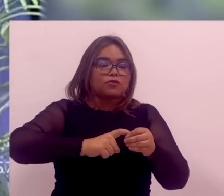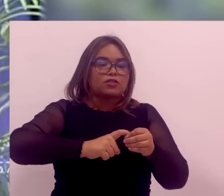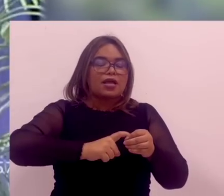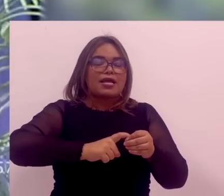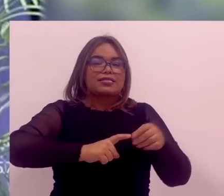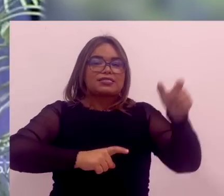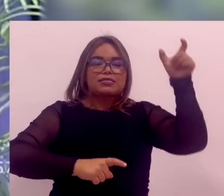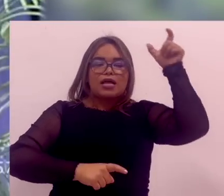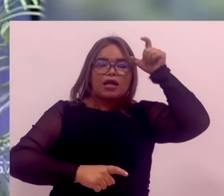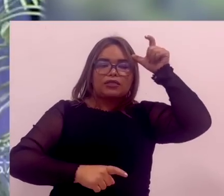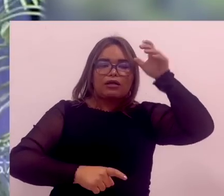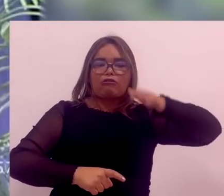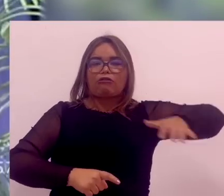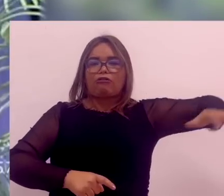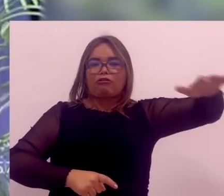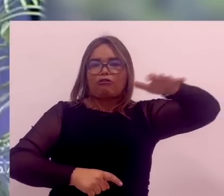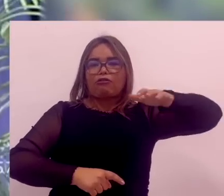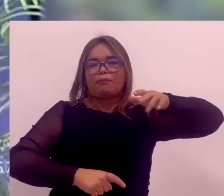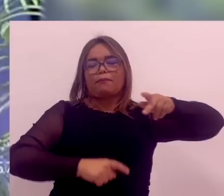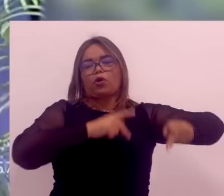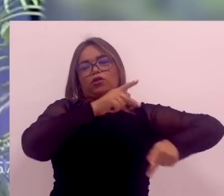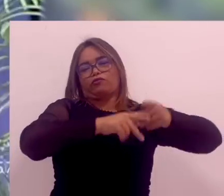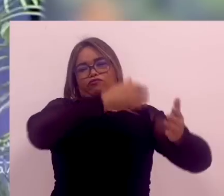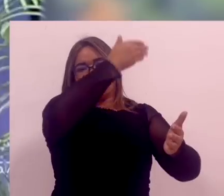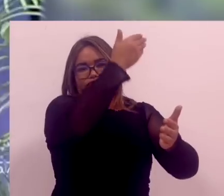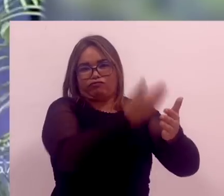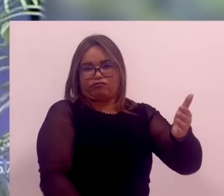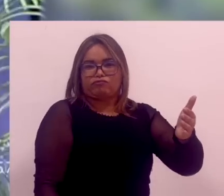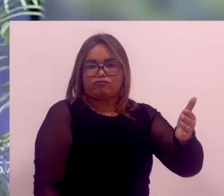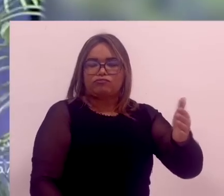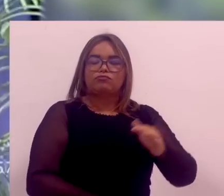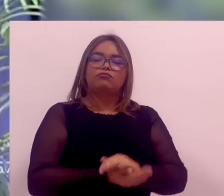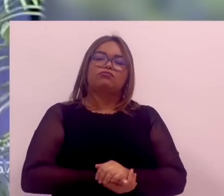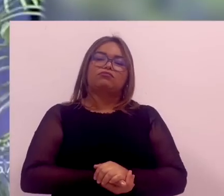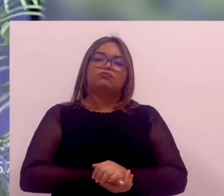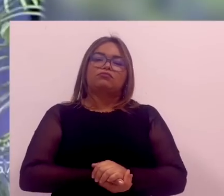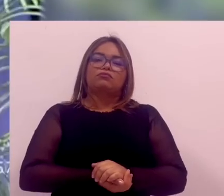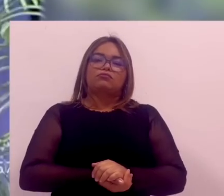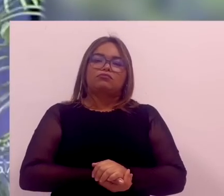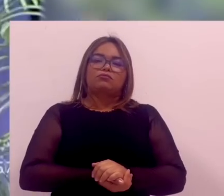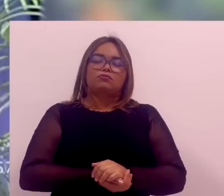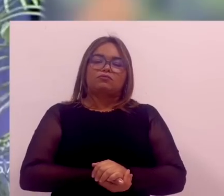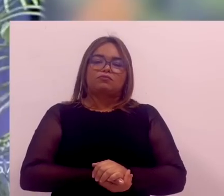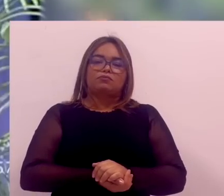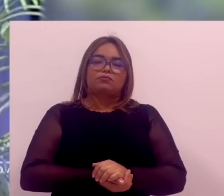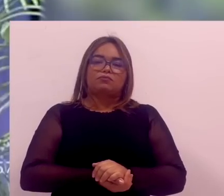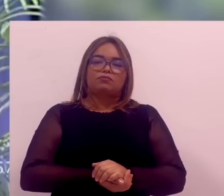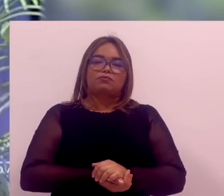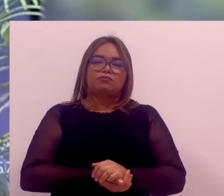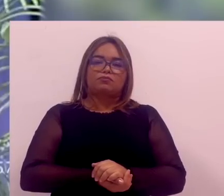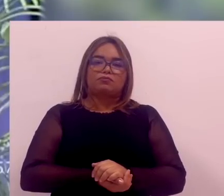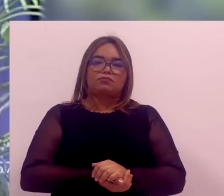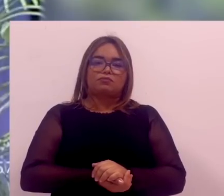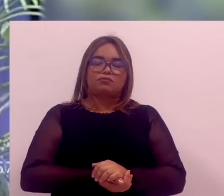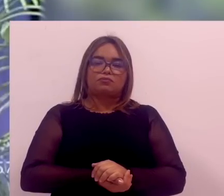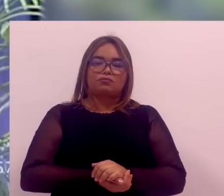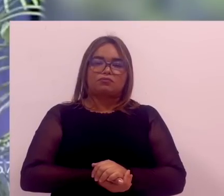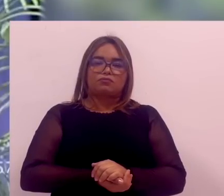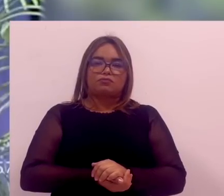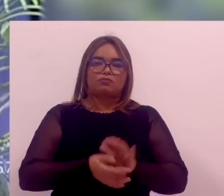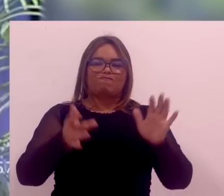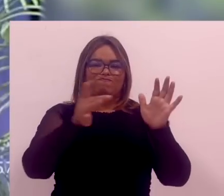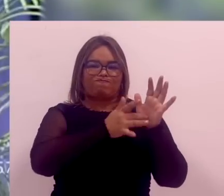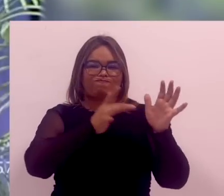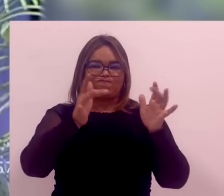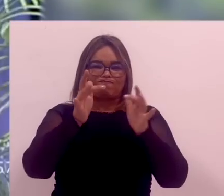trevas vai terminar. Ele vai caminhar sobre esta terra manchada de sangue, que ele maculou